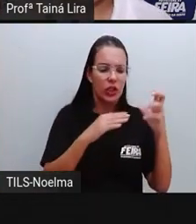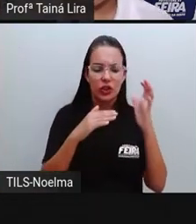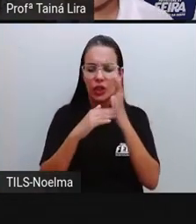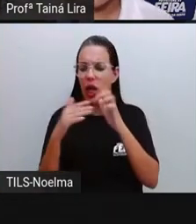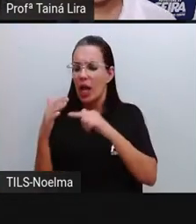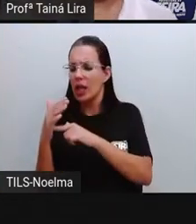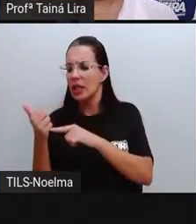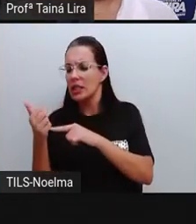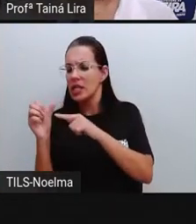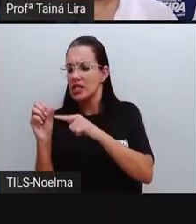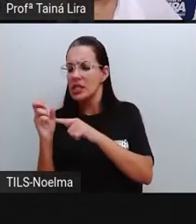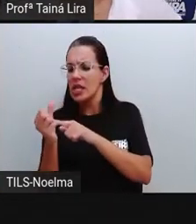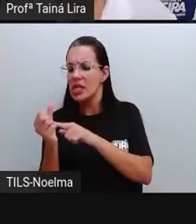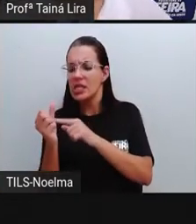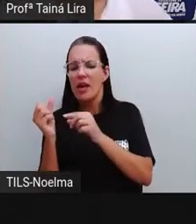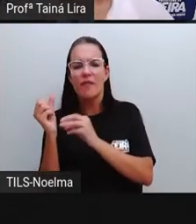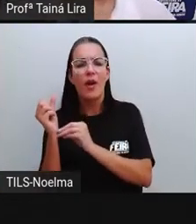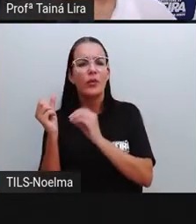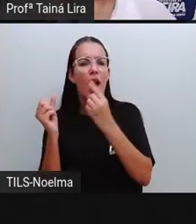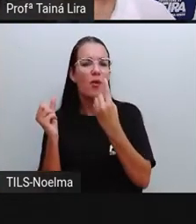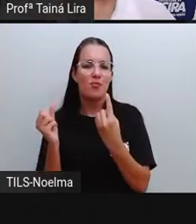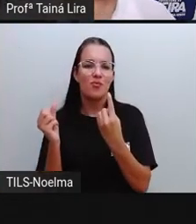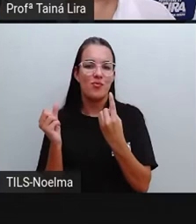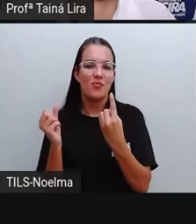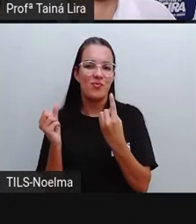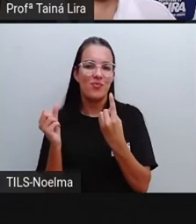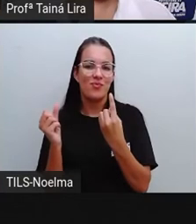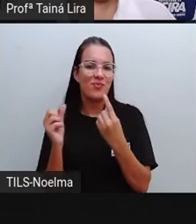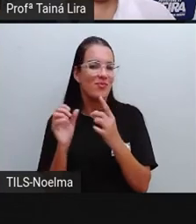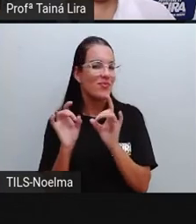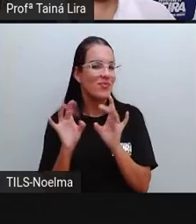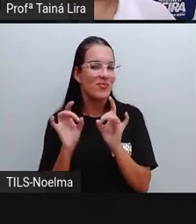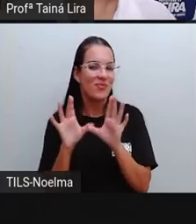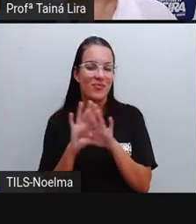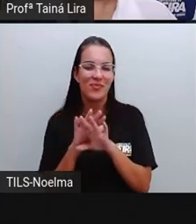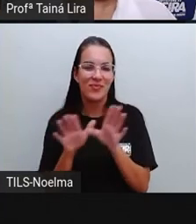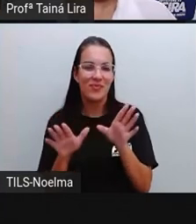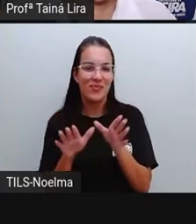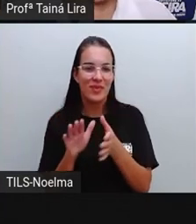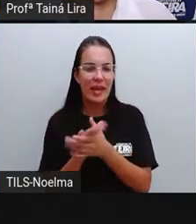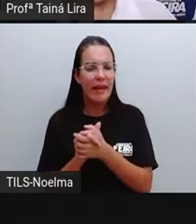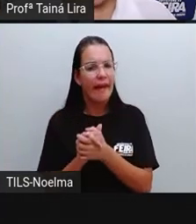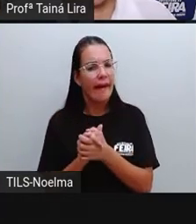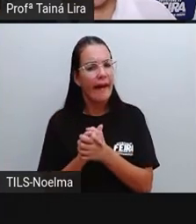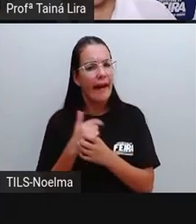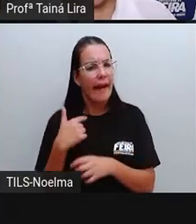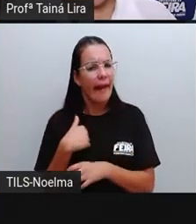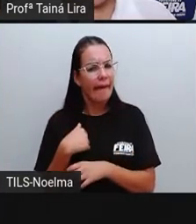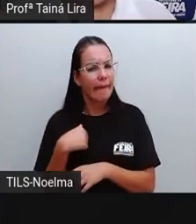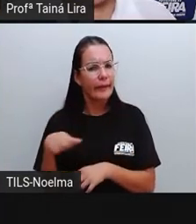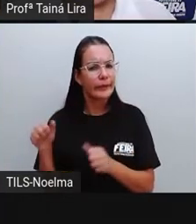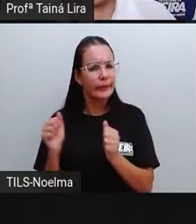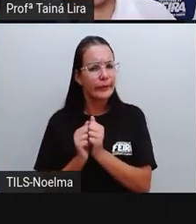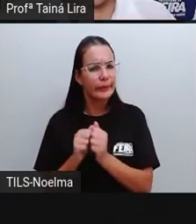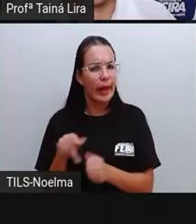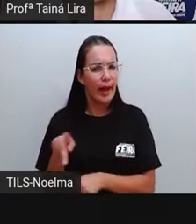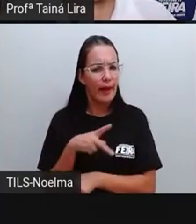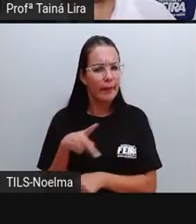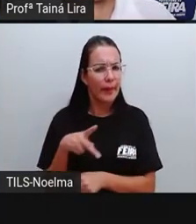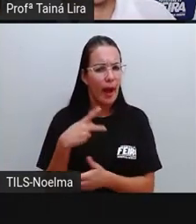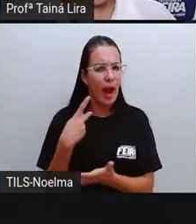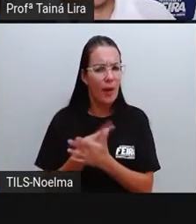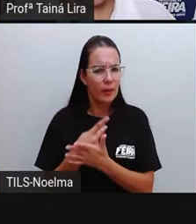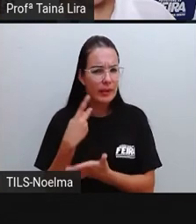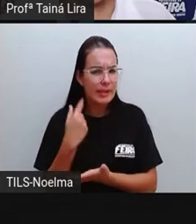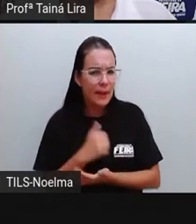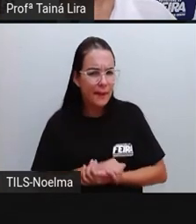16, 1. Aconteceu, será que aconteceu essa situação aqui no jogo da Pro? Será